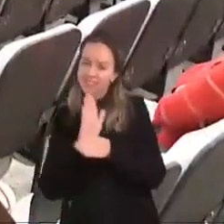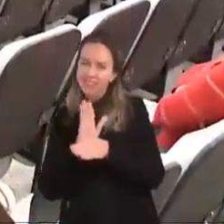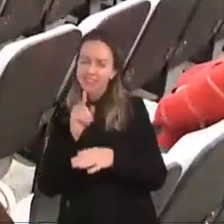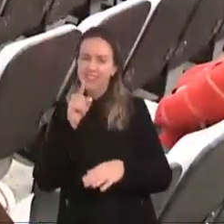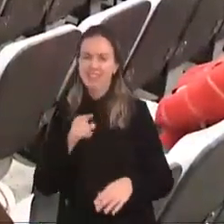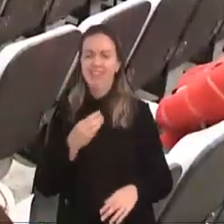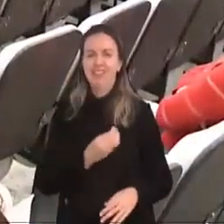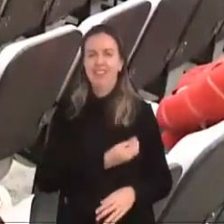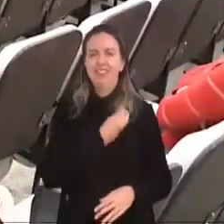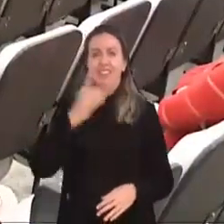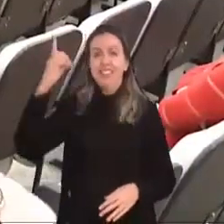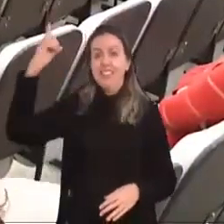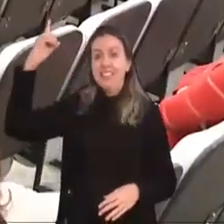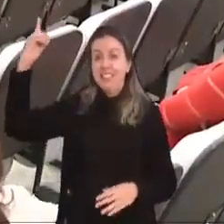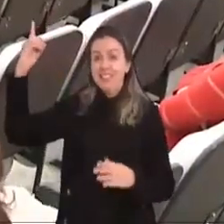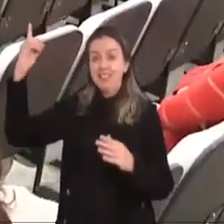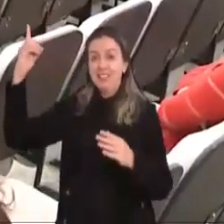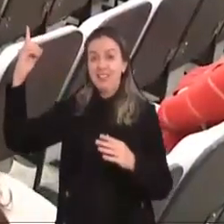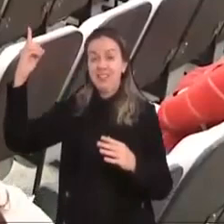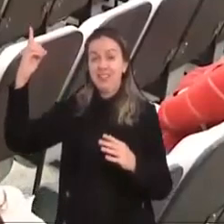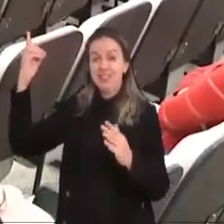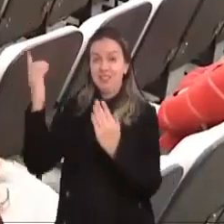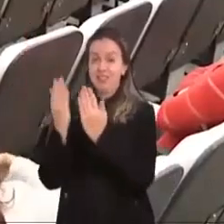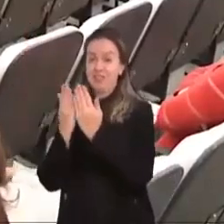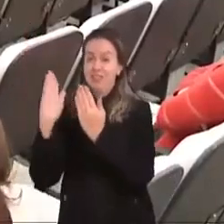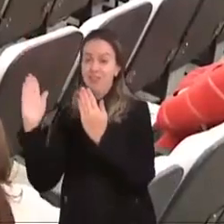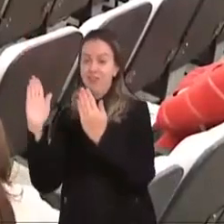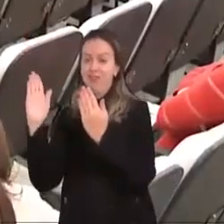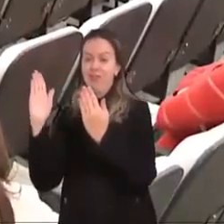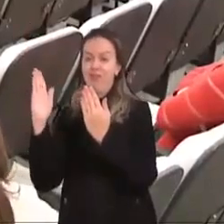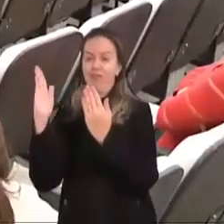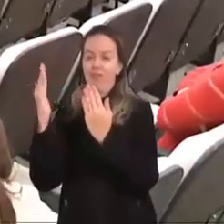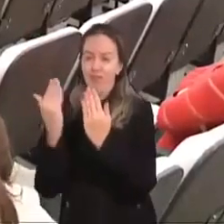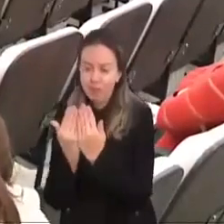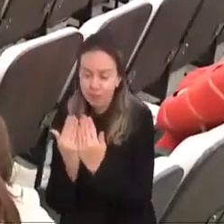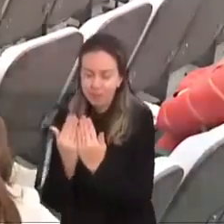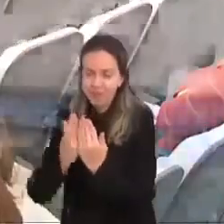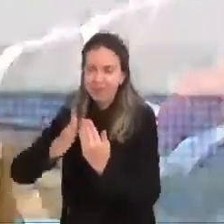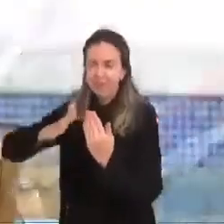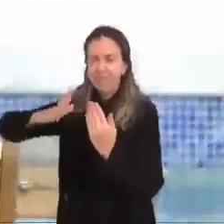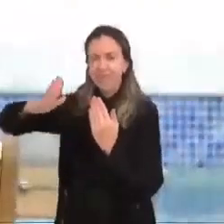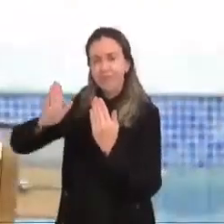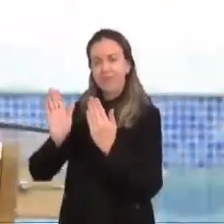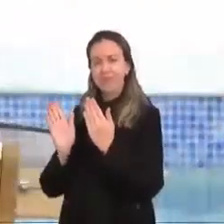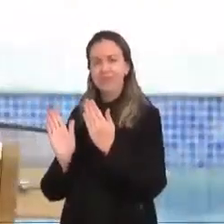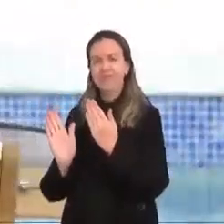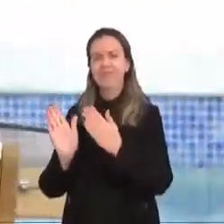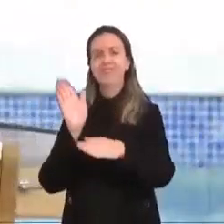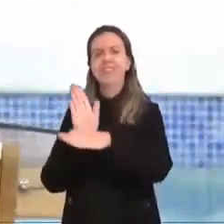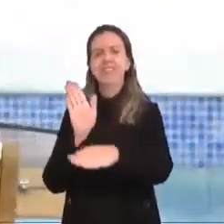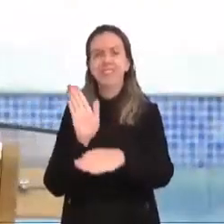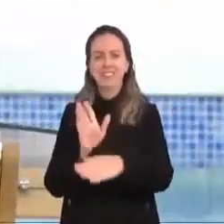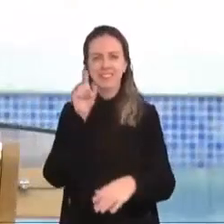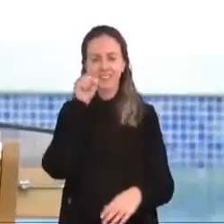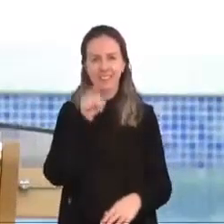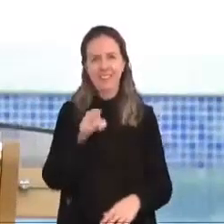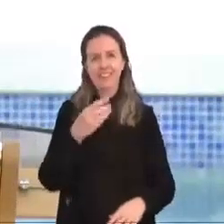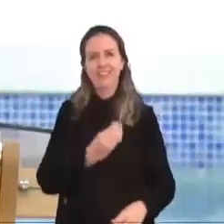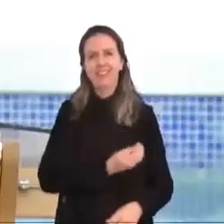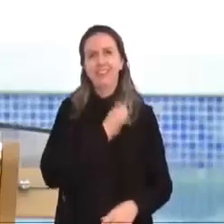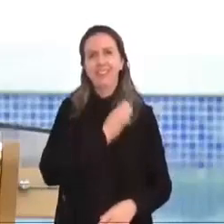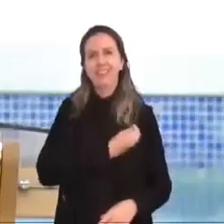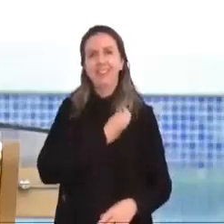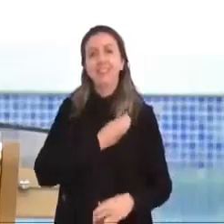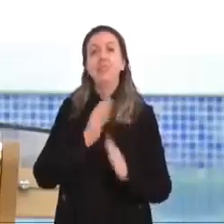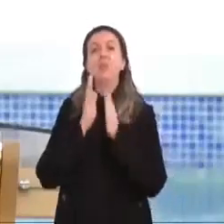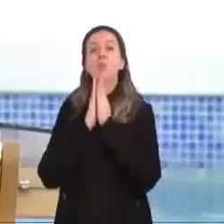Aleluia. Que só eu fecho. E eu vim para te dizer que está aberta. É a porta da oração.